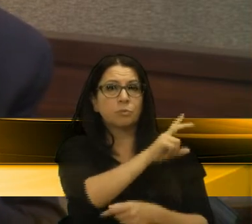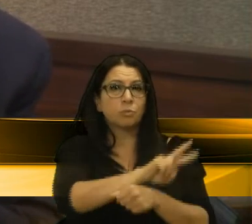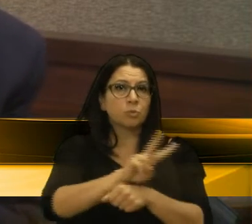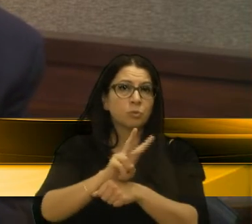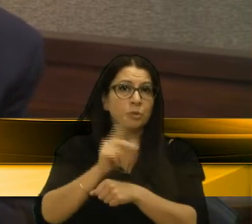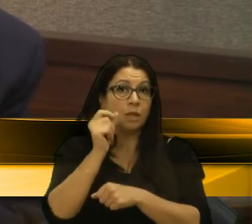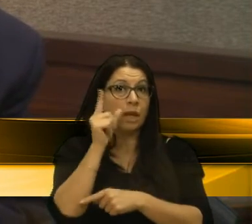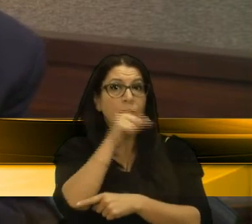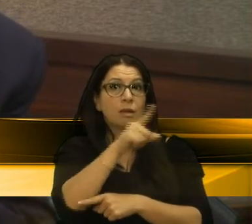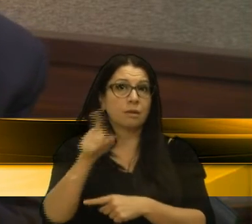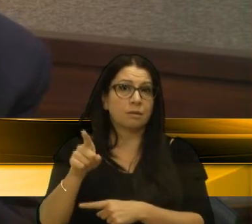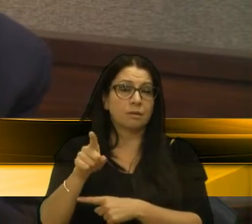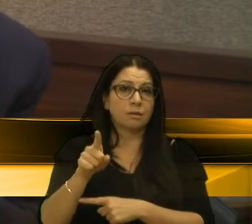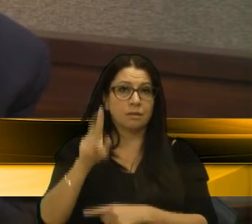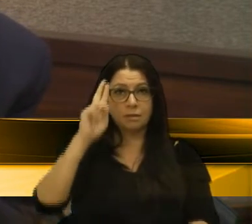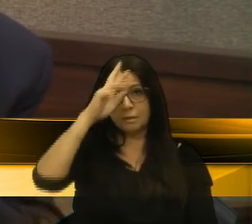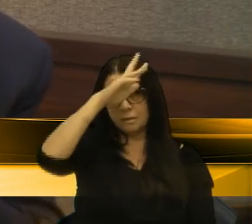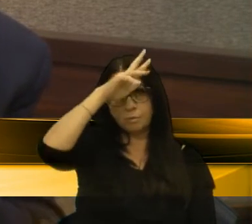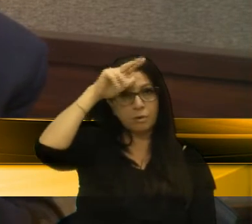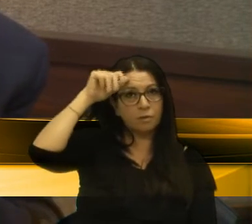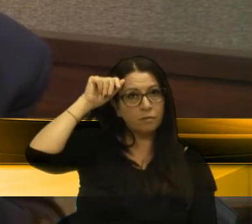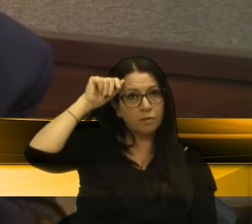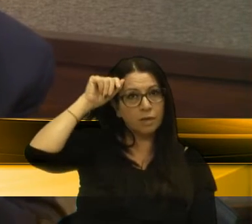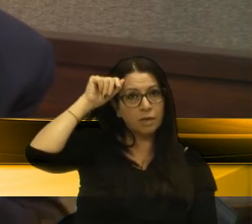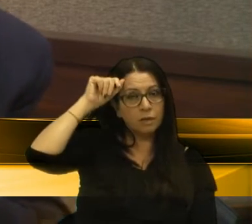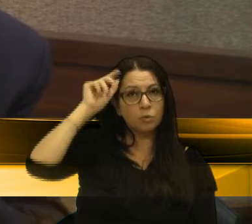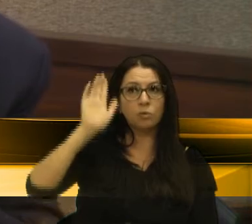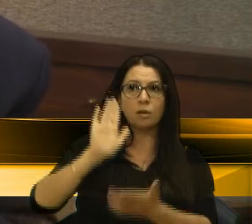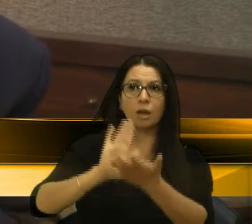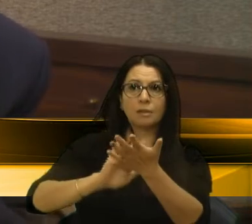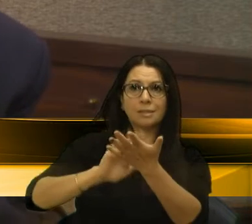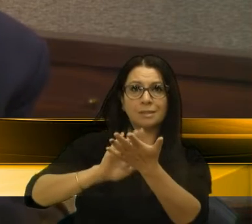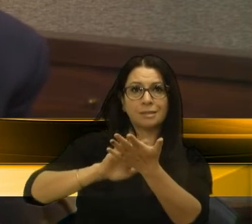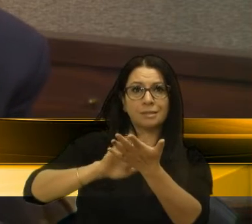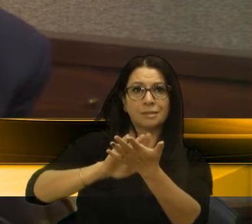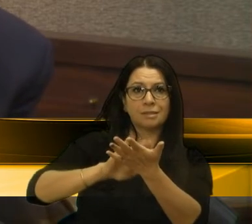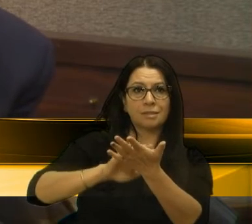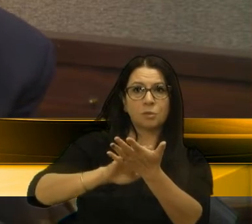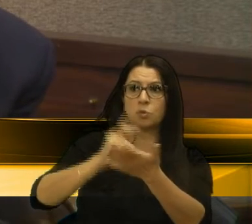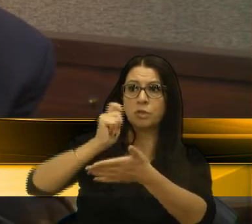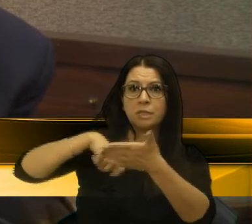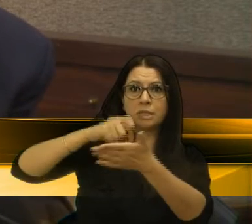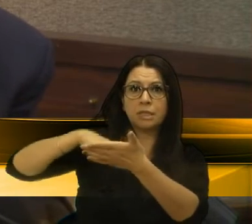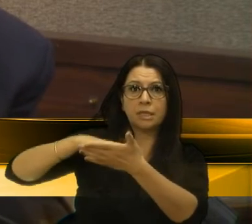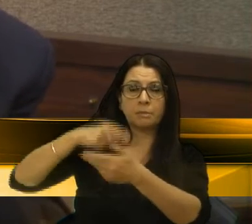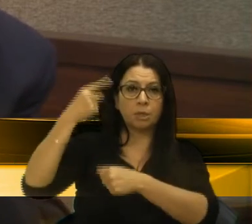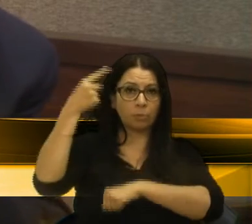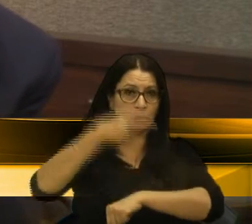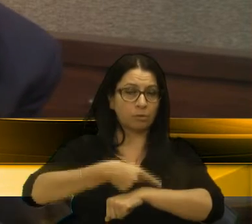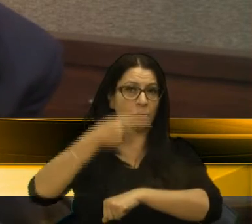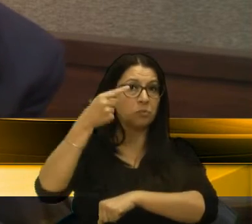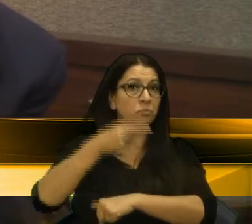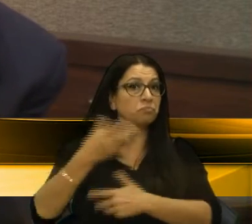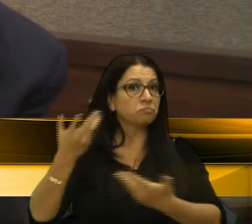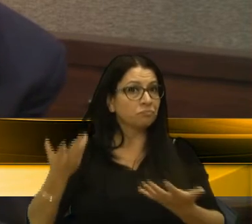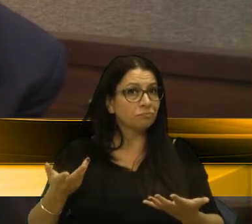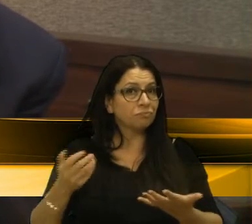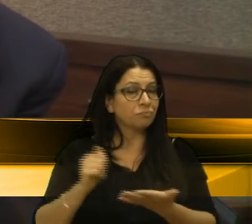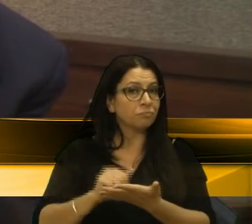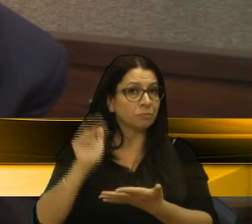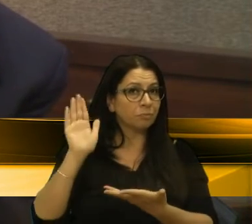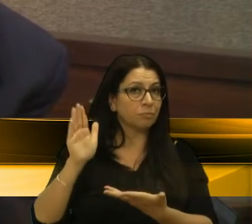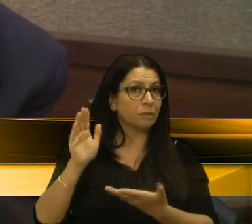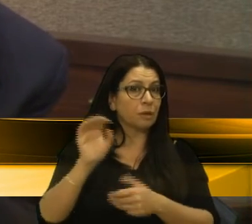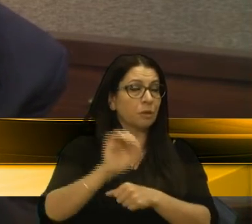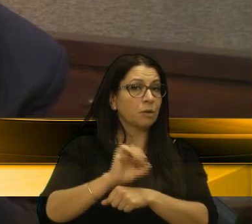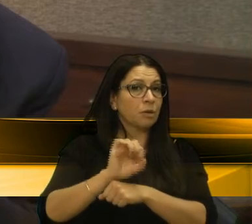alerta. Os prefeitos estão tudo batendo palma e querendo saber aonde assina para ter o pedágio, porque permite a parte, vereadora Paula. O